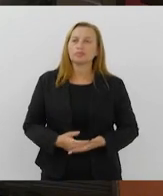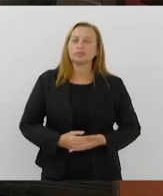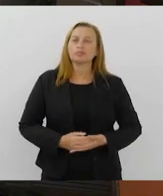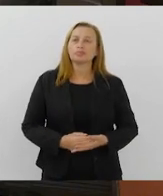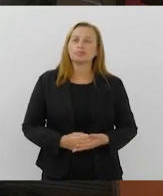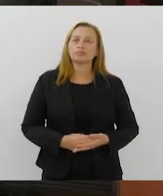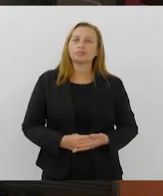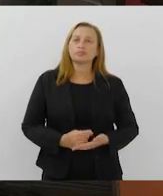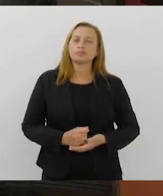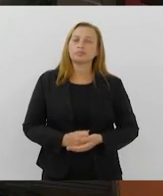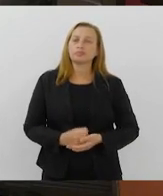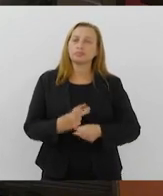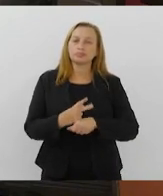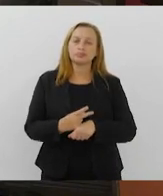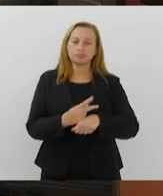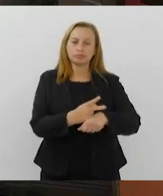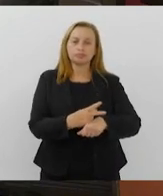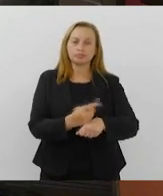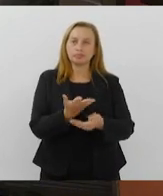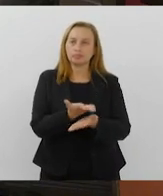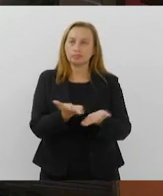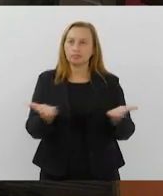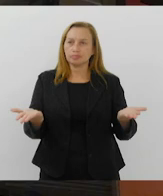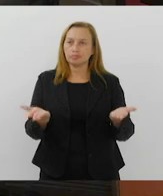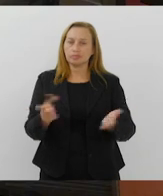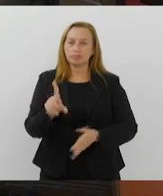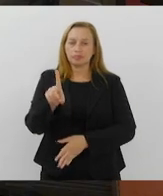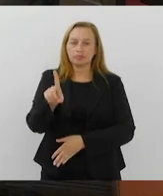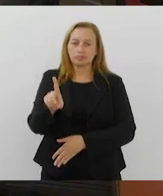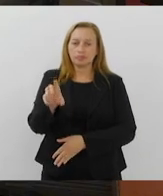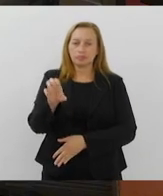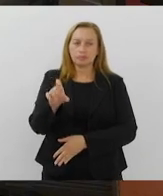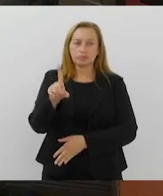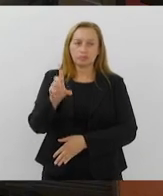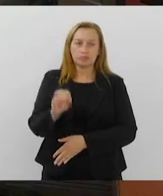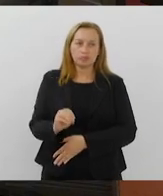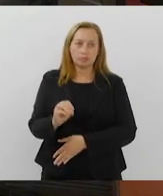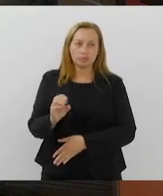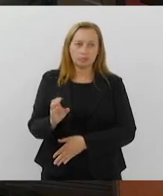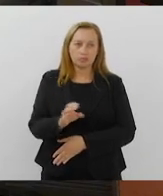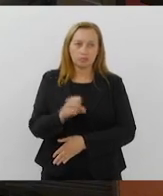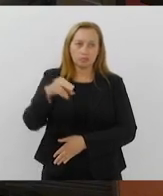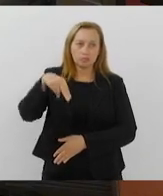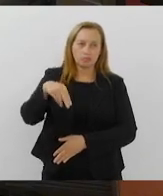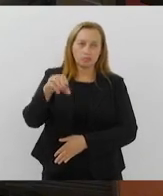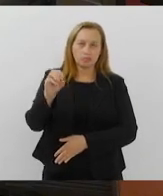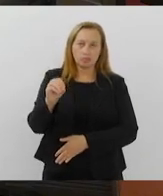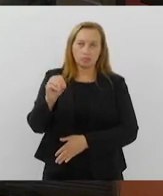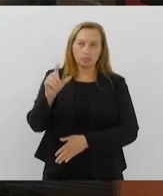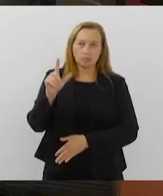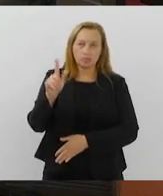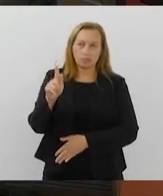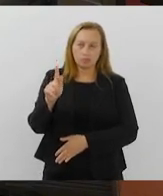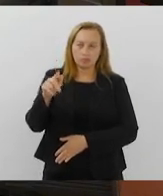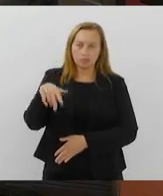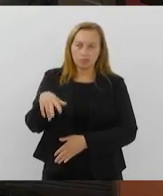os ilustríssimos. Adelmo Nogueira, mestre.